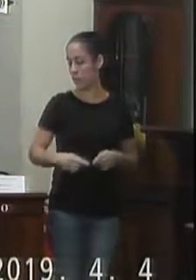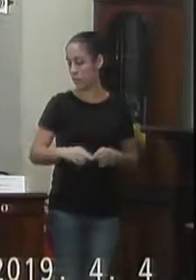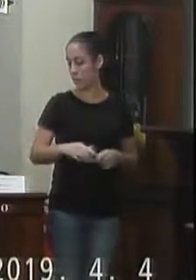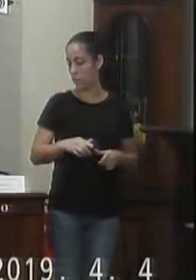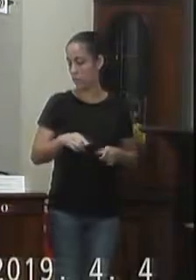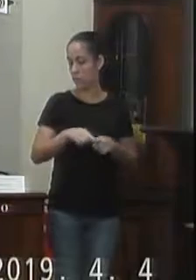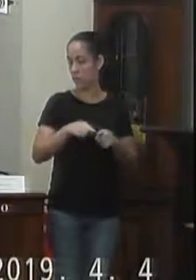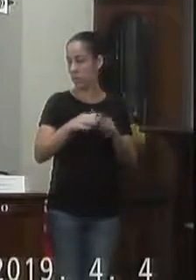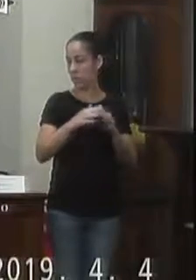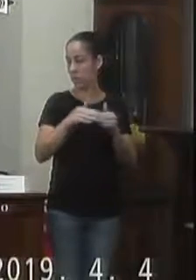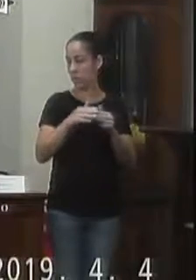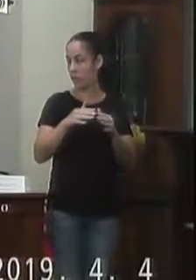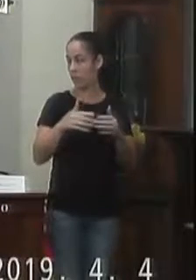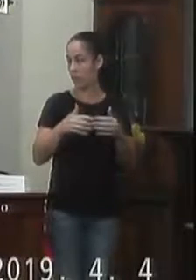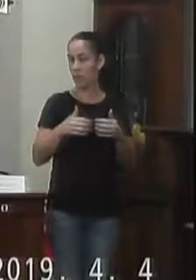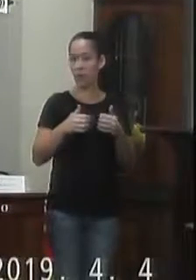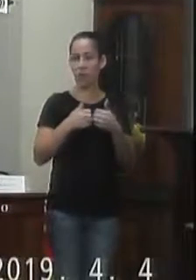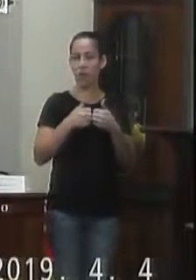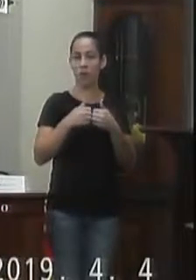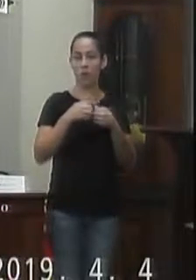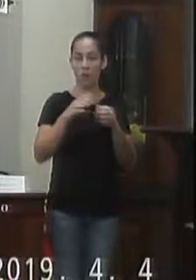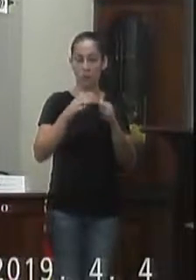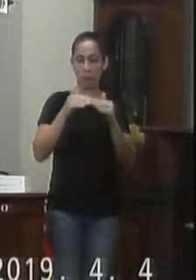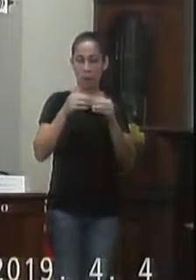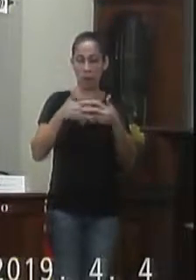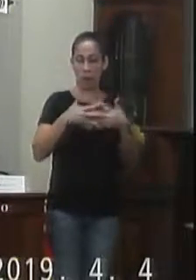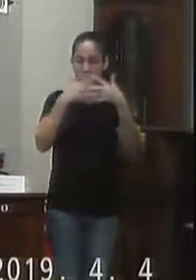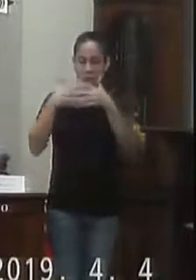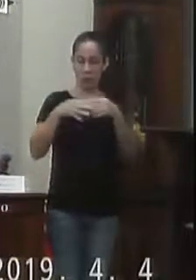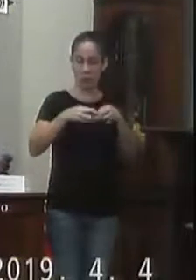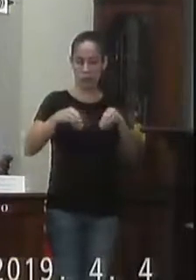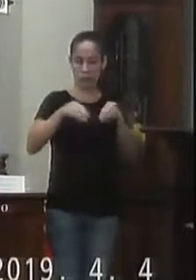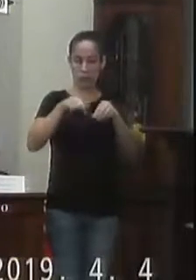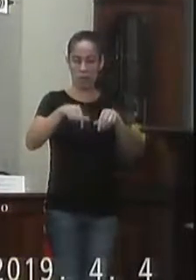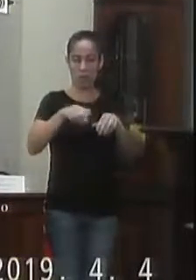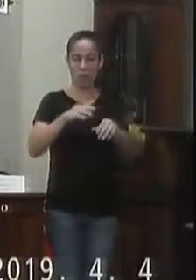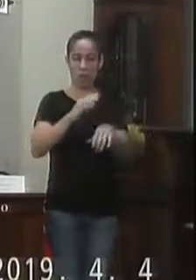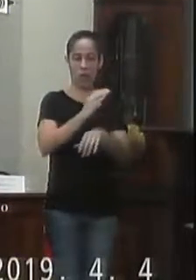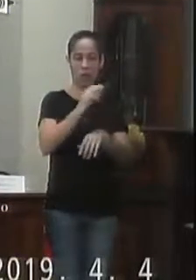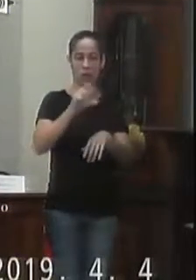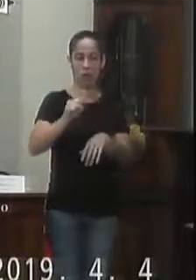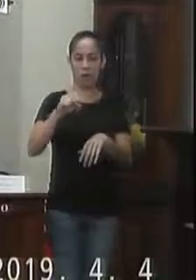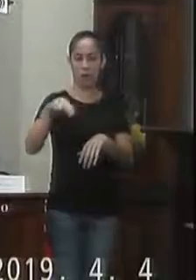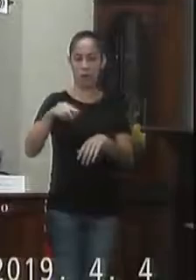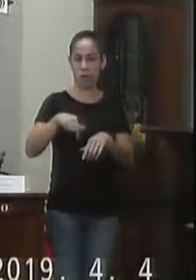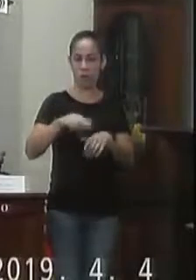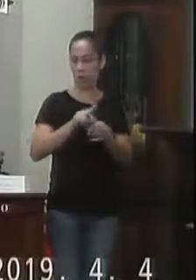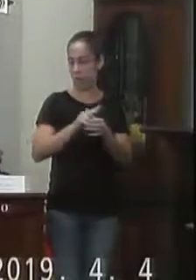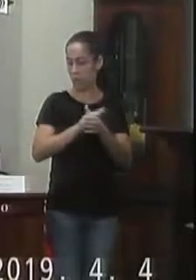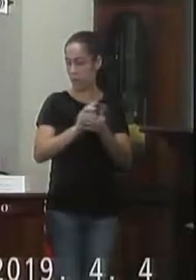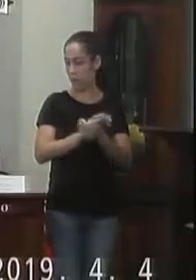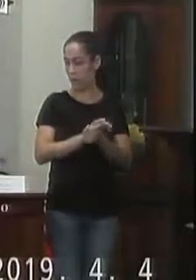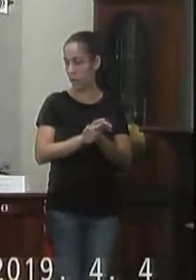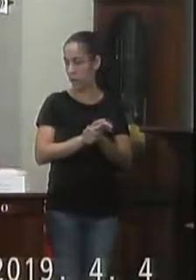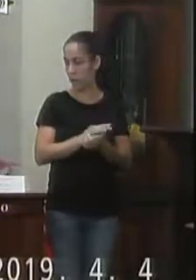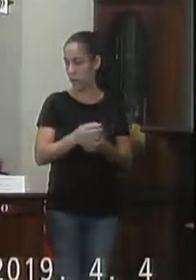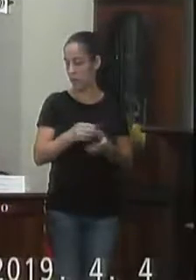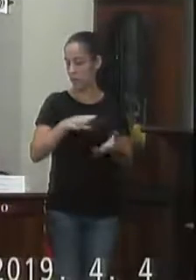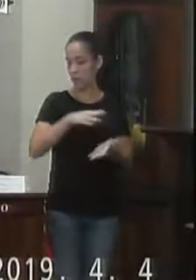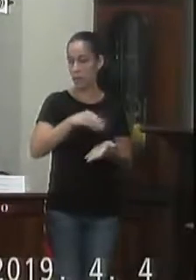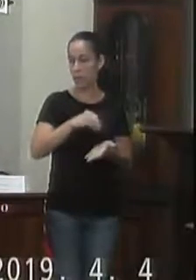onde ele solicita o transporte da escória da CSN para o município de Valença, tem aqui a cópia do